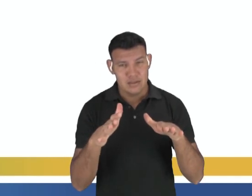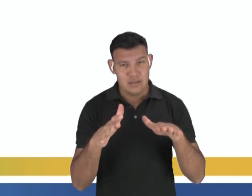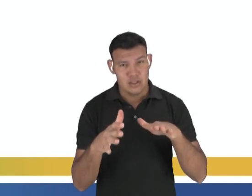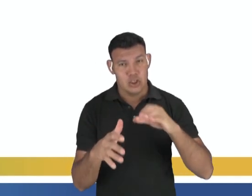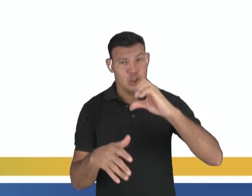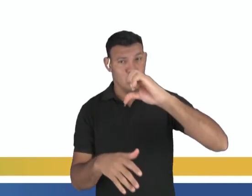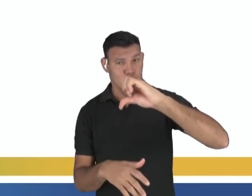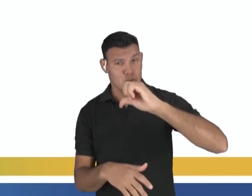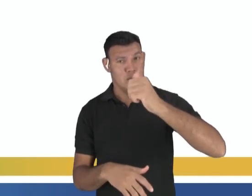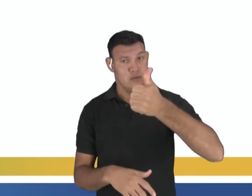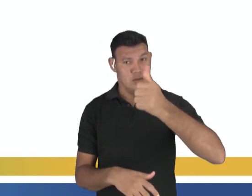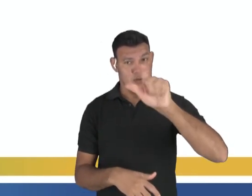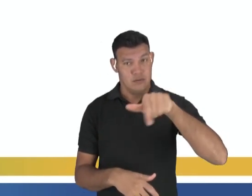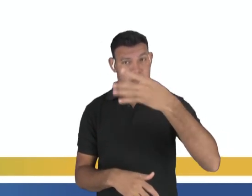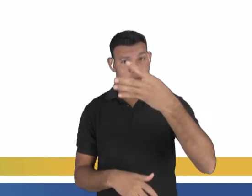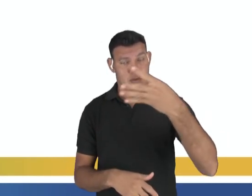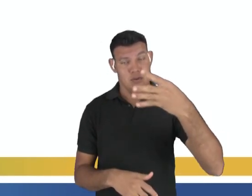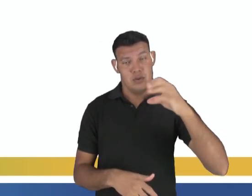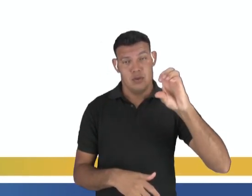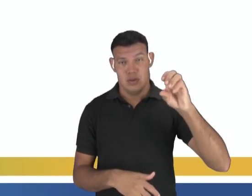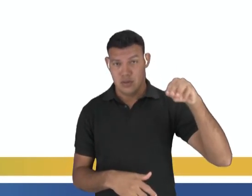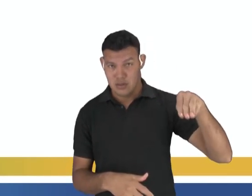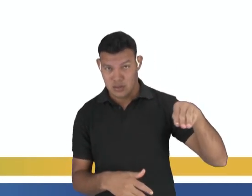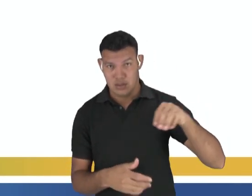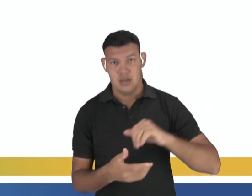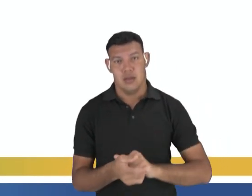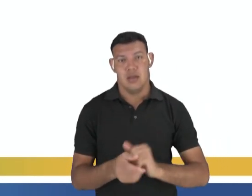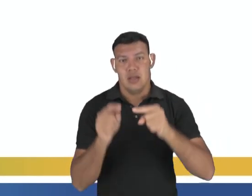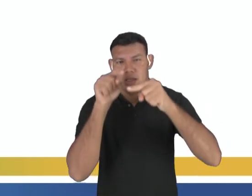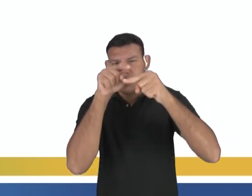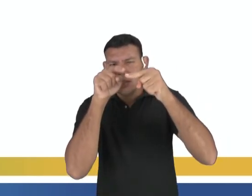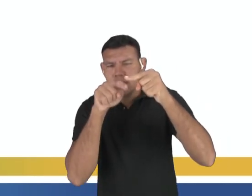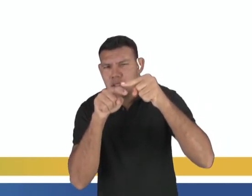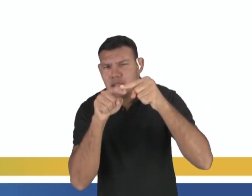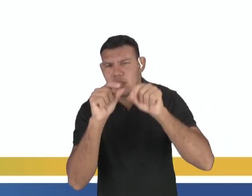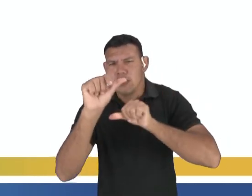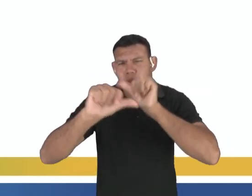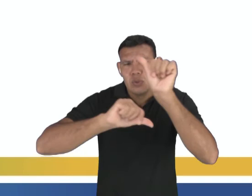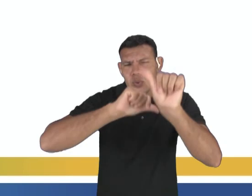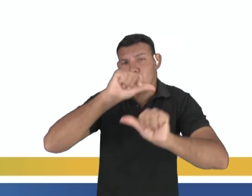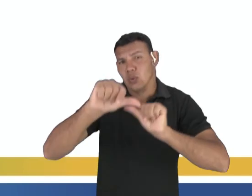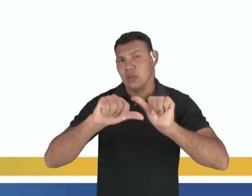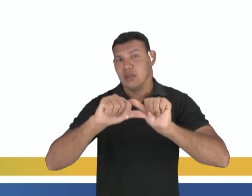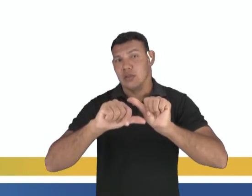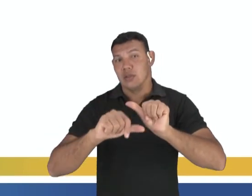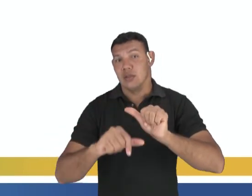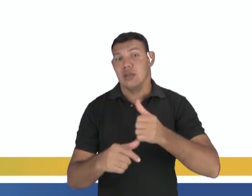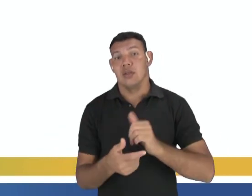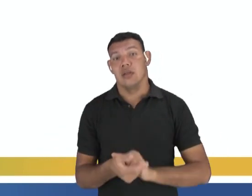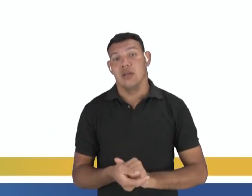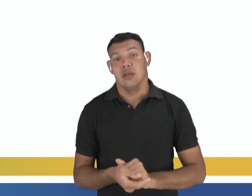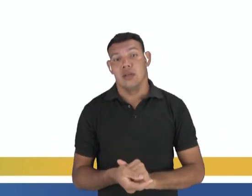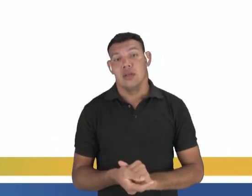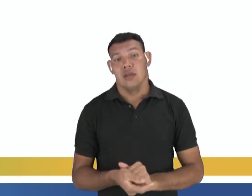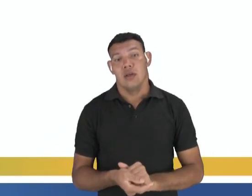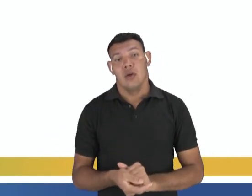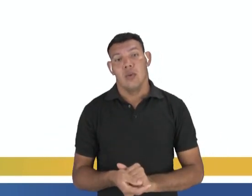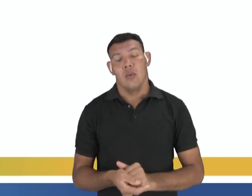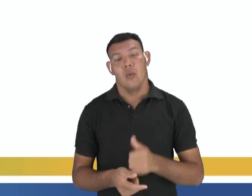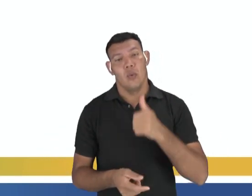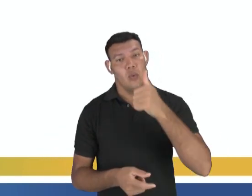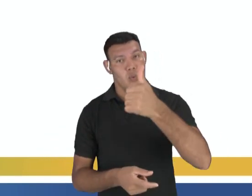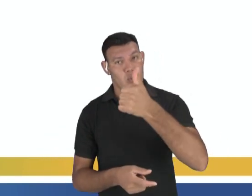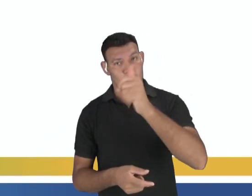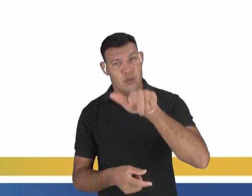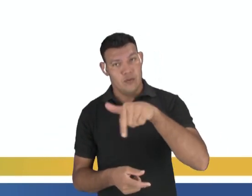aproximadamente 91,44 então para eu dividir no caso para eu converter 1,30